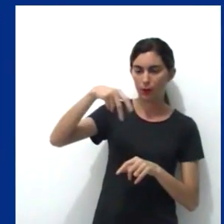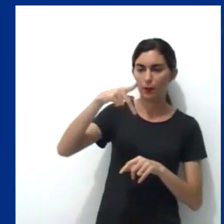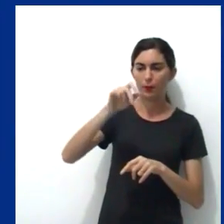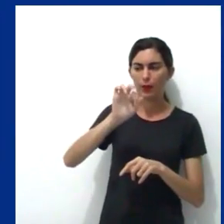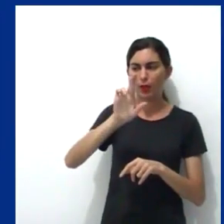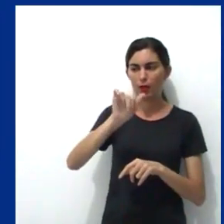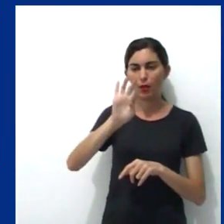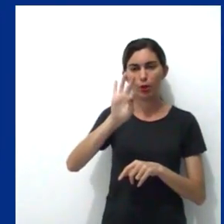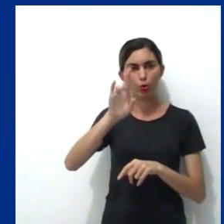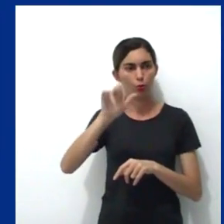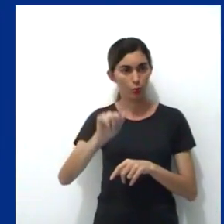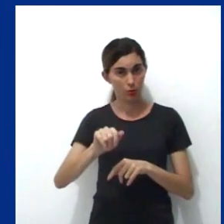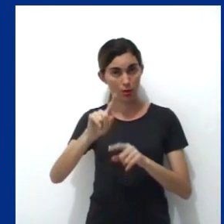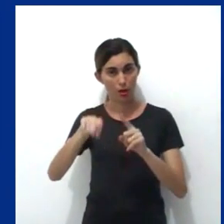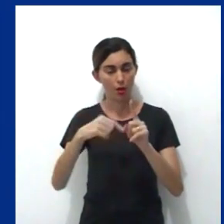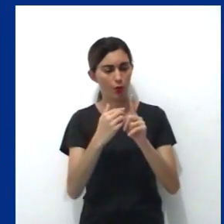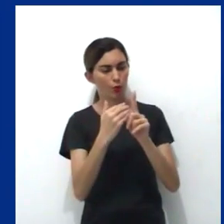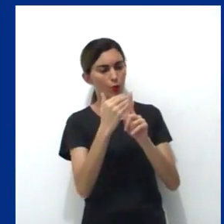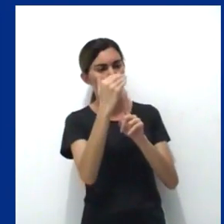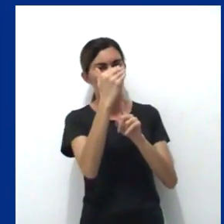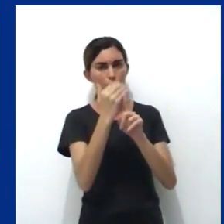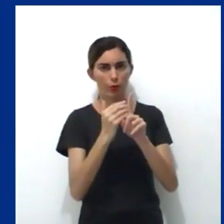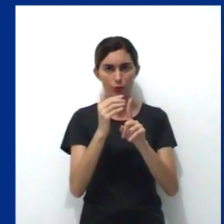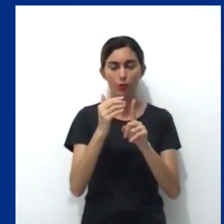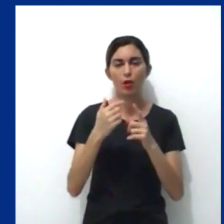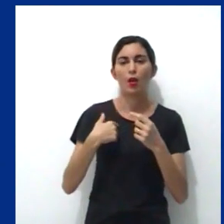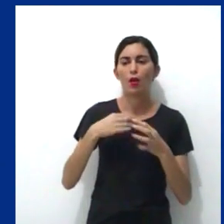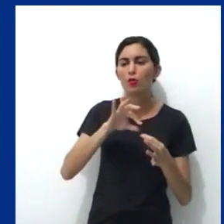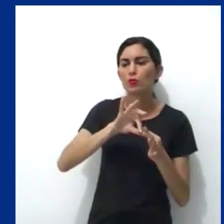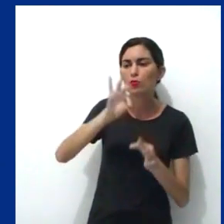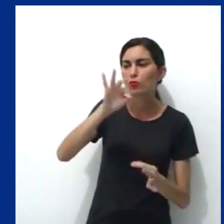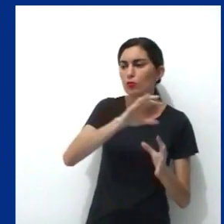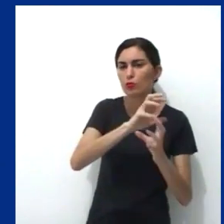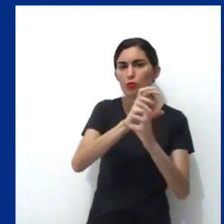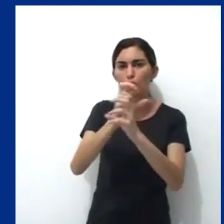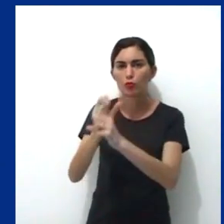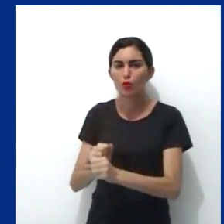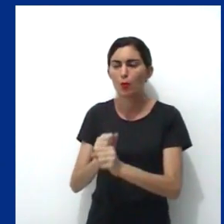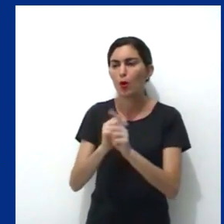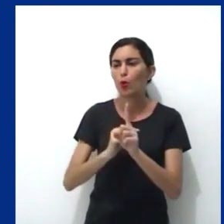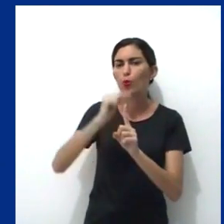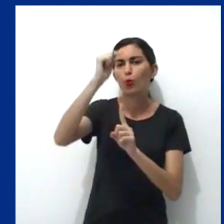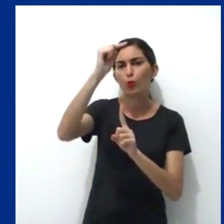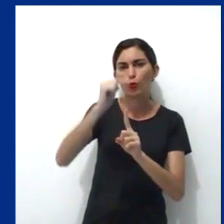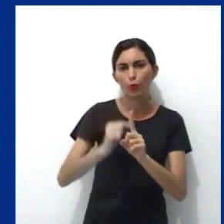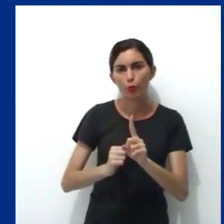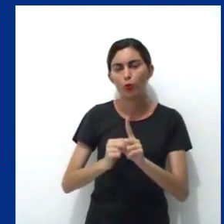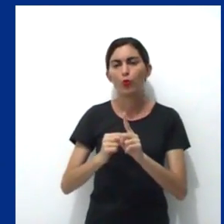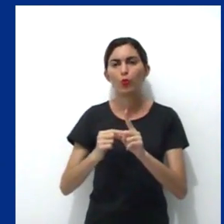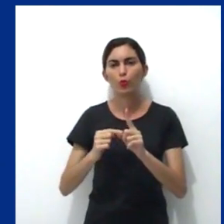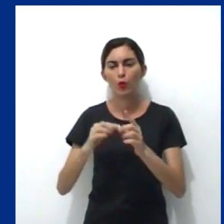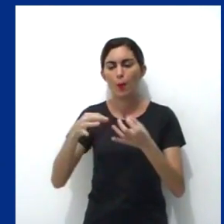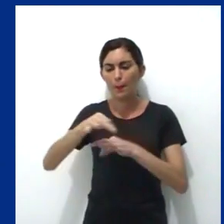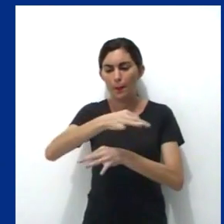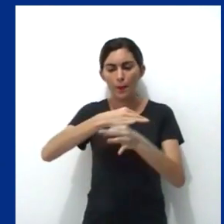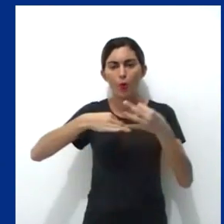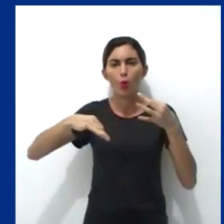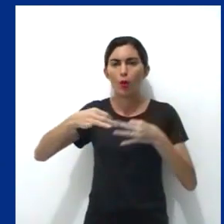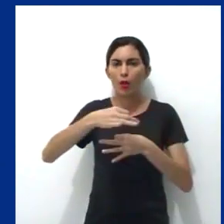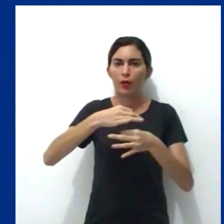temperatura e o de calor. Vocês têm que diferenciar o que é temperatura e o que é calor.